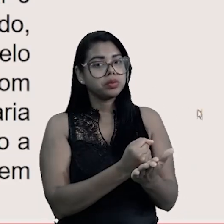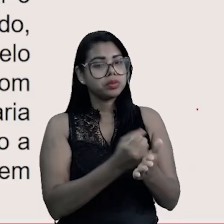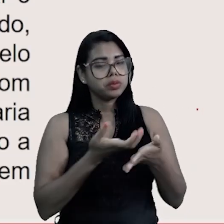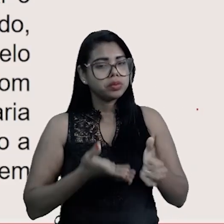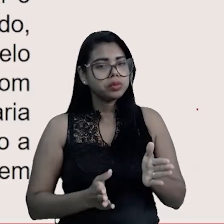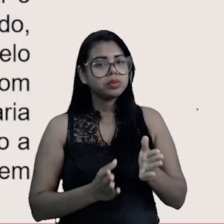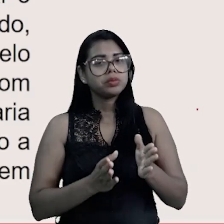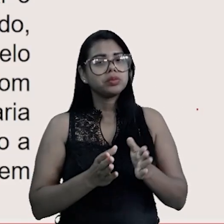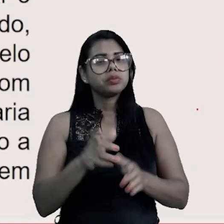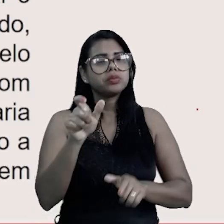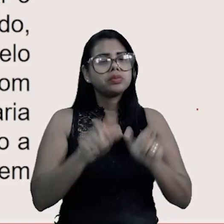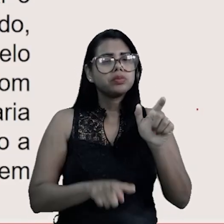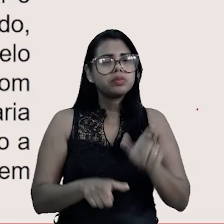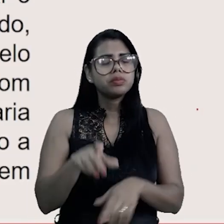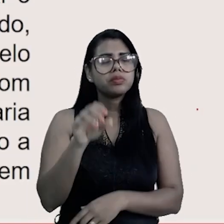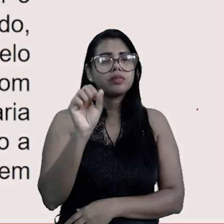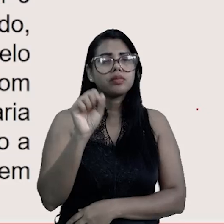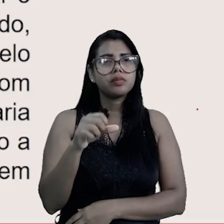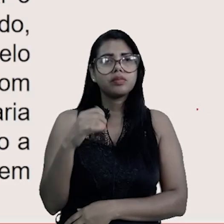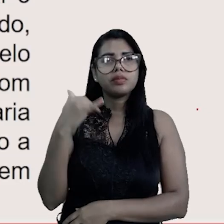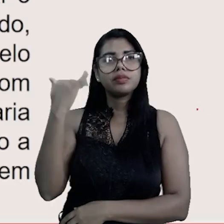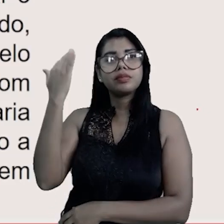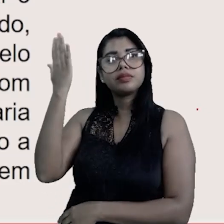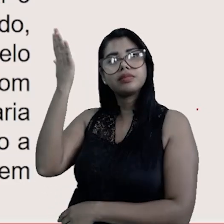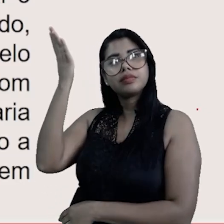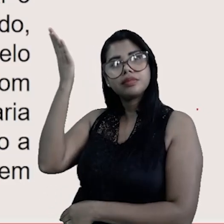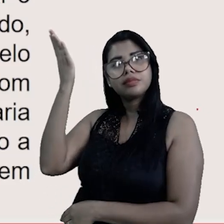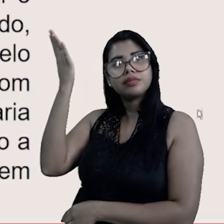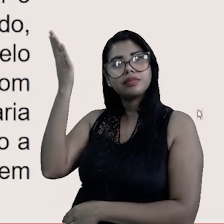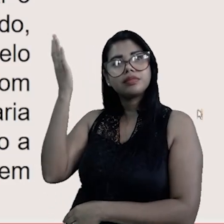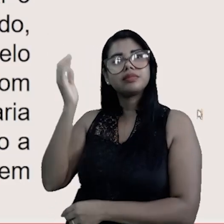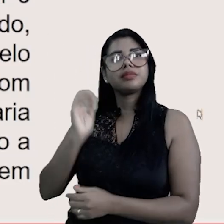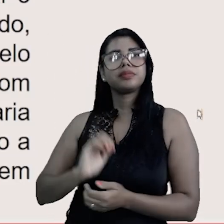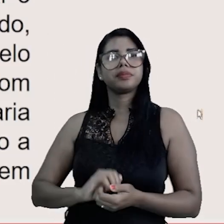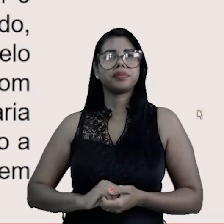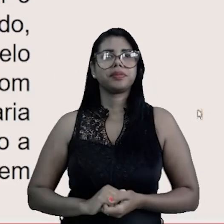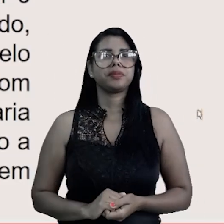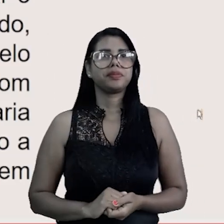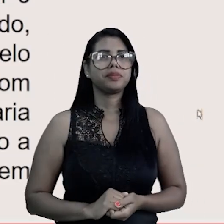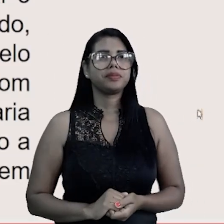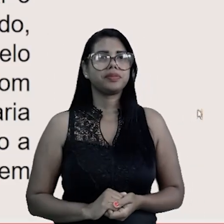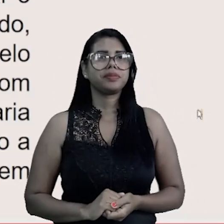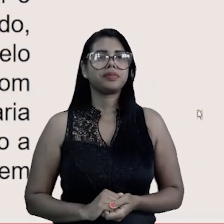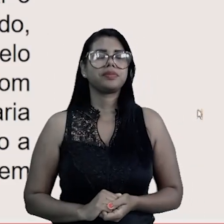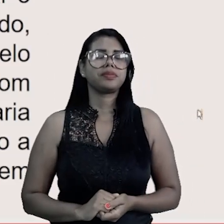Assim, aí ela vem com um marcador aqui de valor conclusivo.